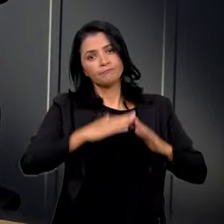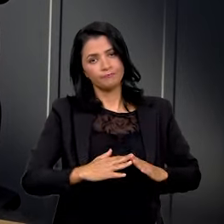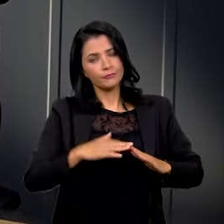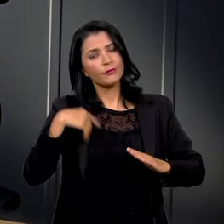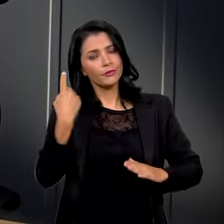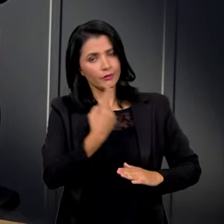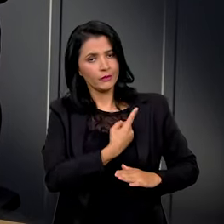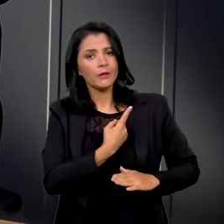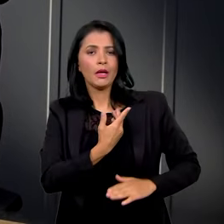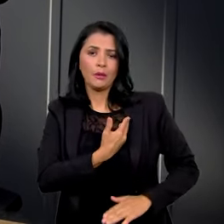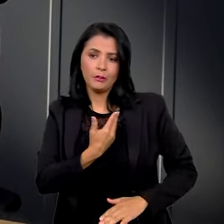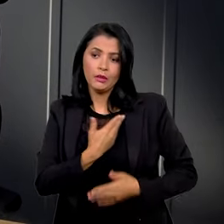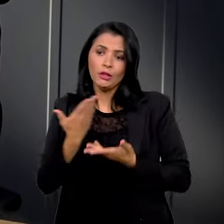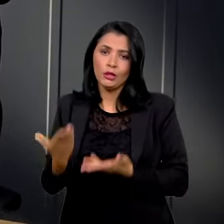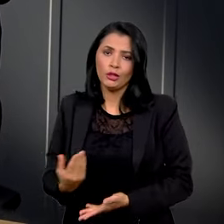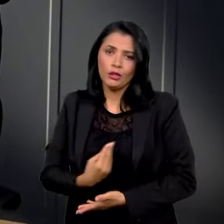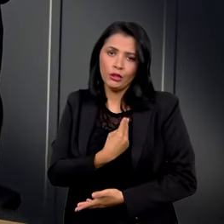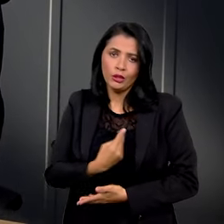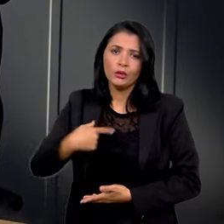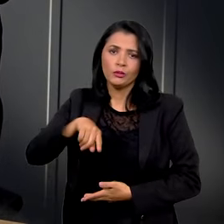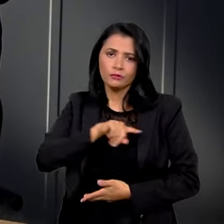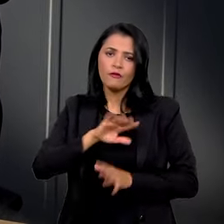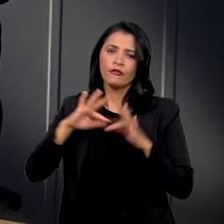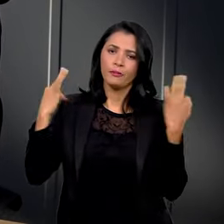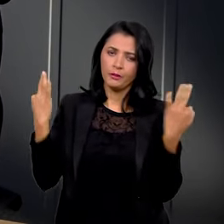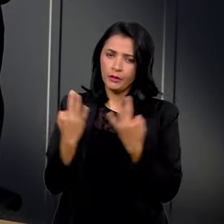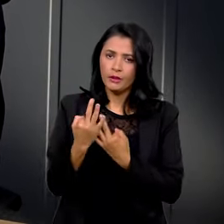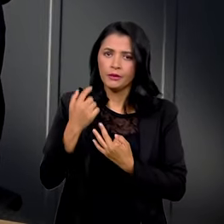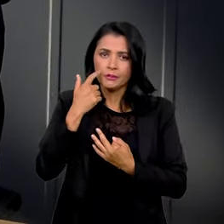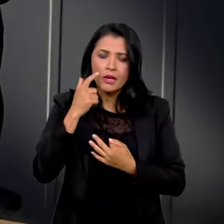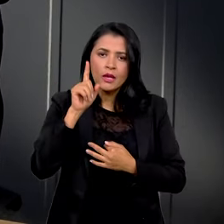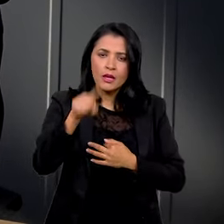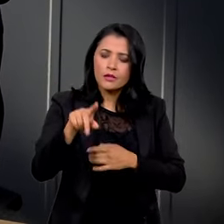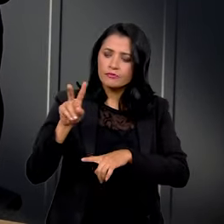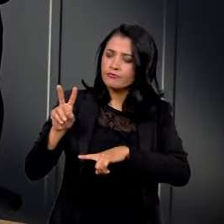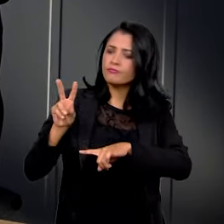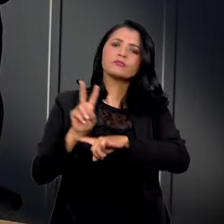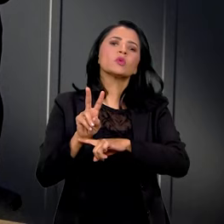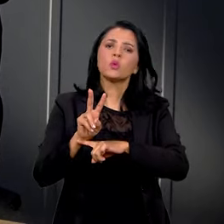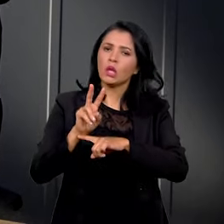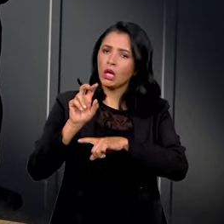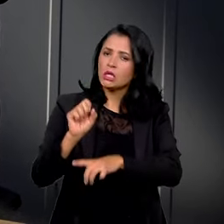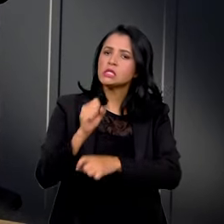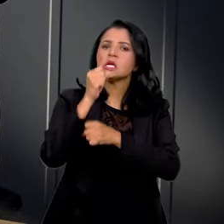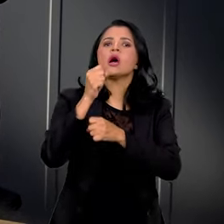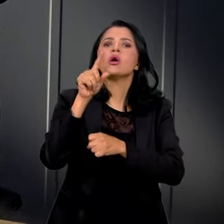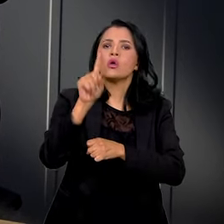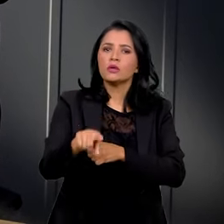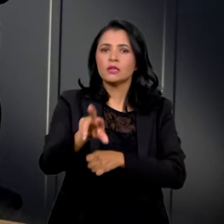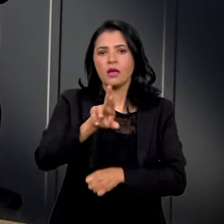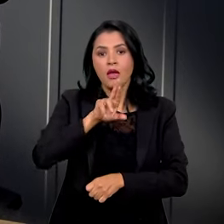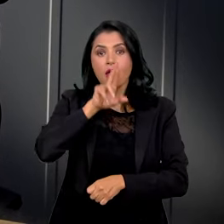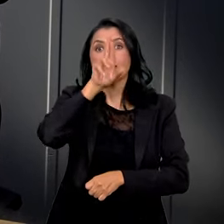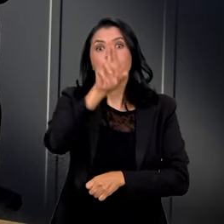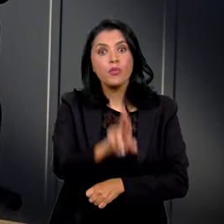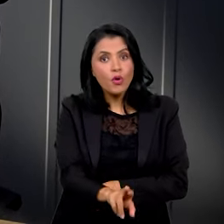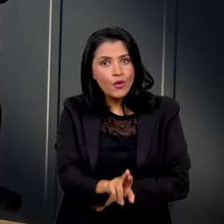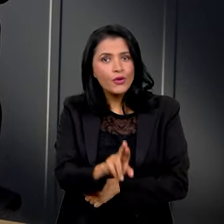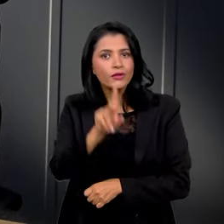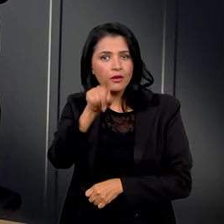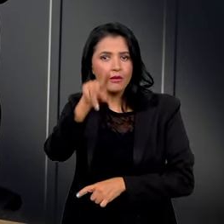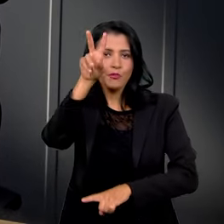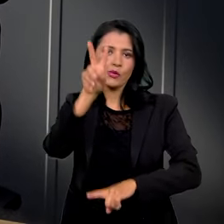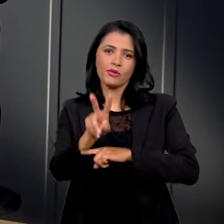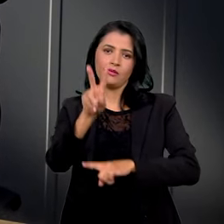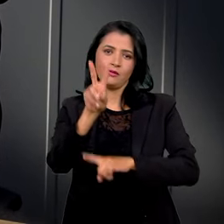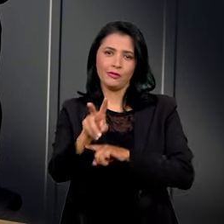mora na cidade que os nossos amigos estão na cidade que nós temos familiares e essa força de proteção ela vem Enquanto essa resposta mesmo né a gente costuma dizer que ela é